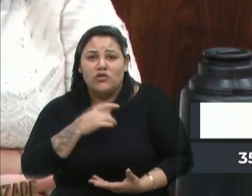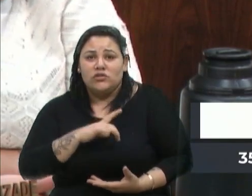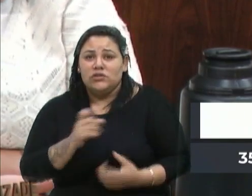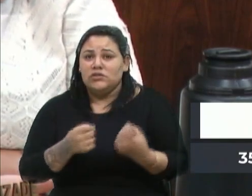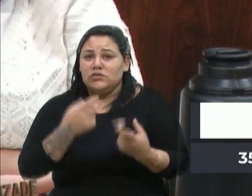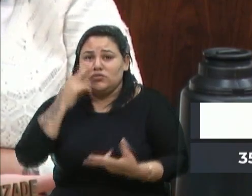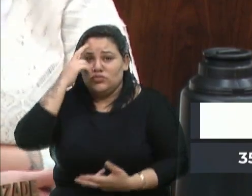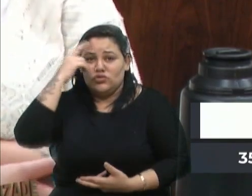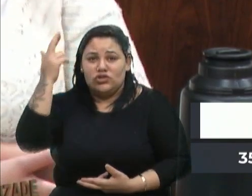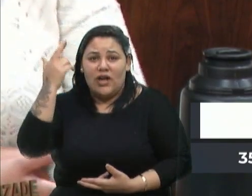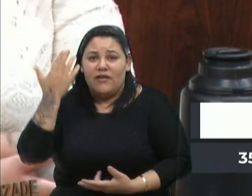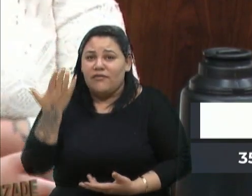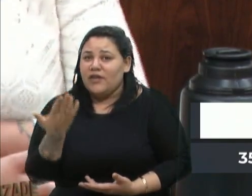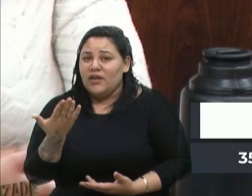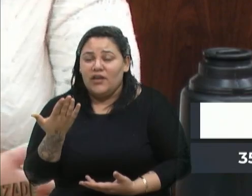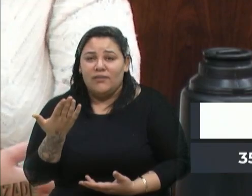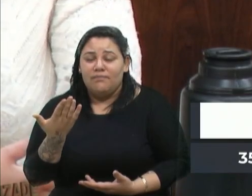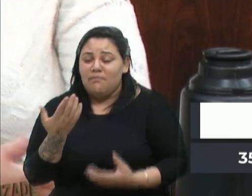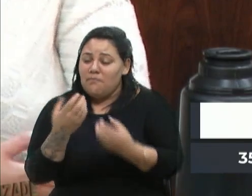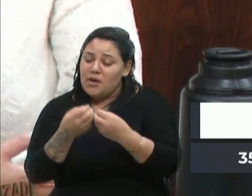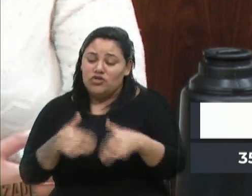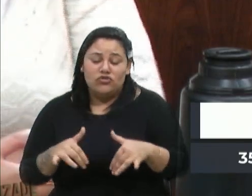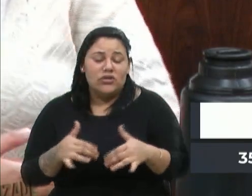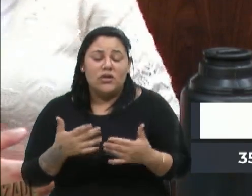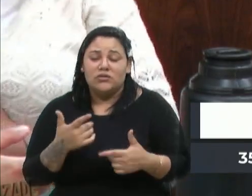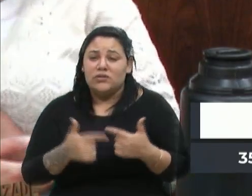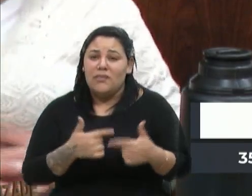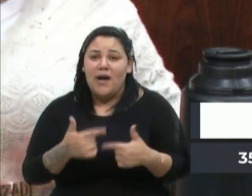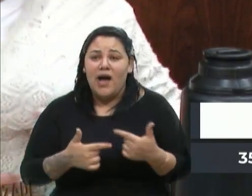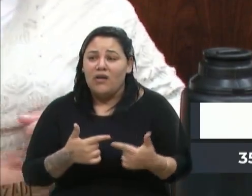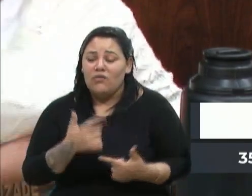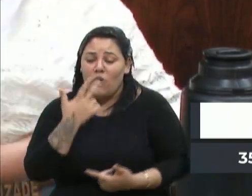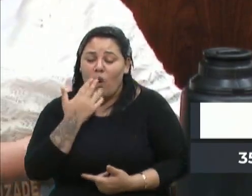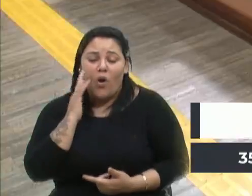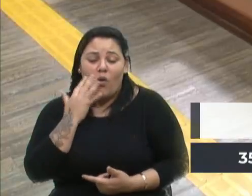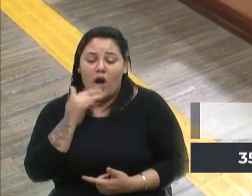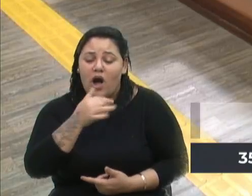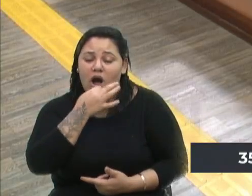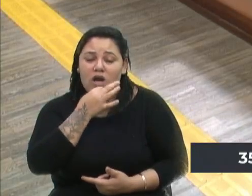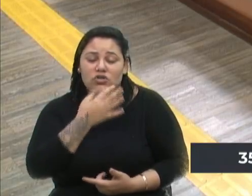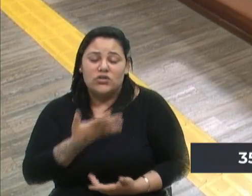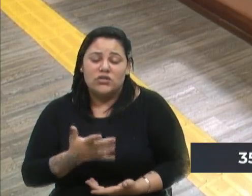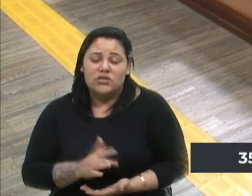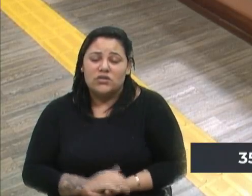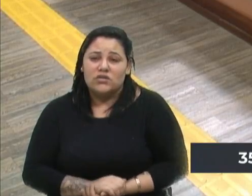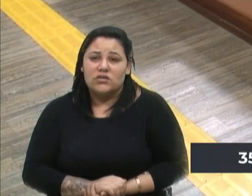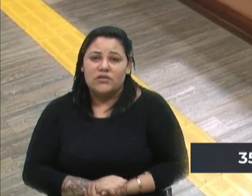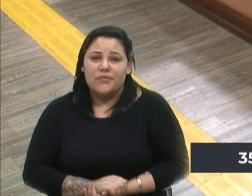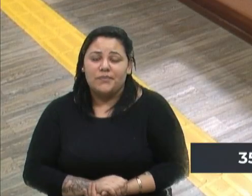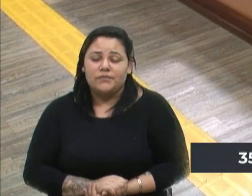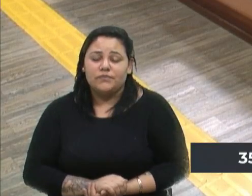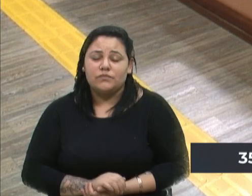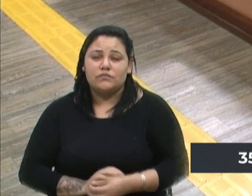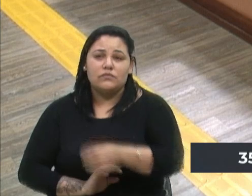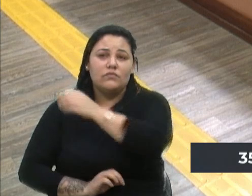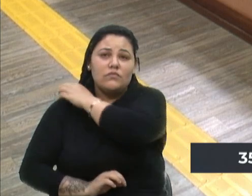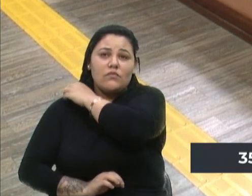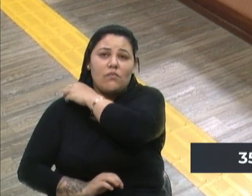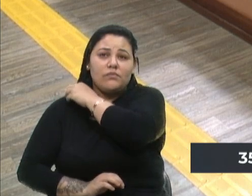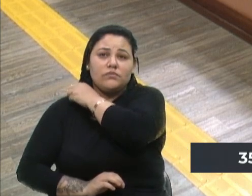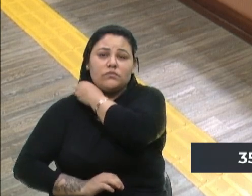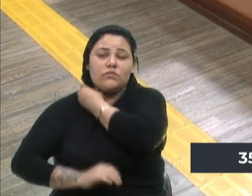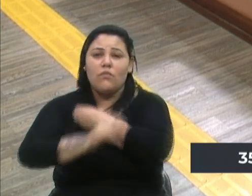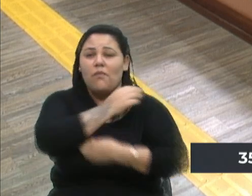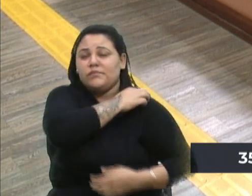que quer que as coisas colapsem, que é o que está acontecendo na cidade. Obrigado, vereador. Obrigado. Bressan, sua parte. Obrigado, vereador D'Ambrosio. Acho que